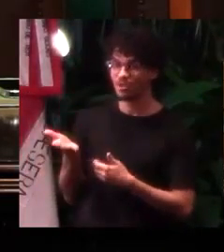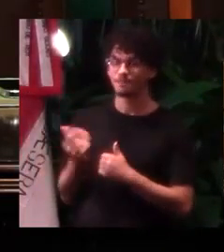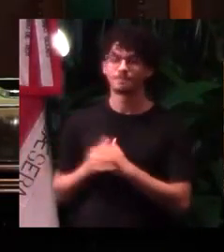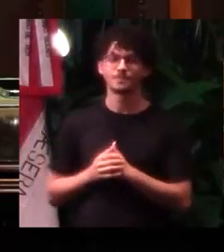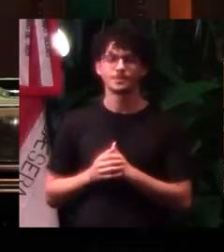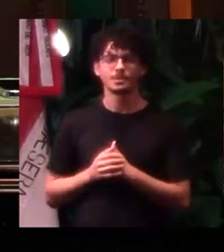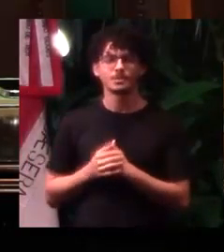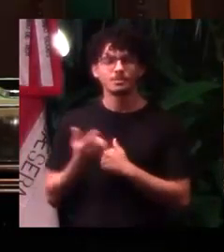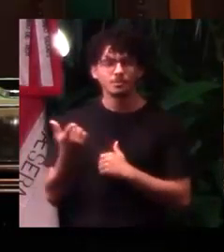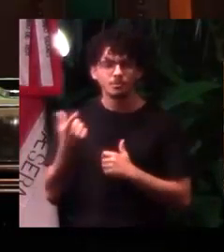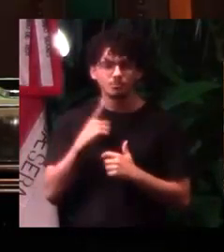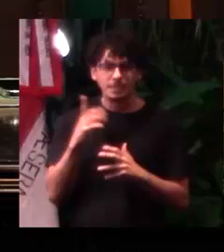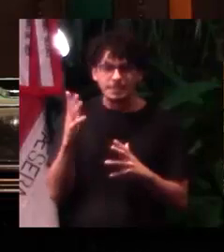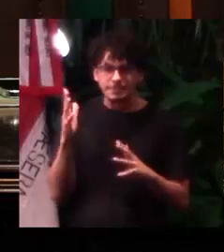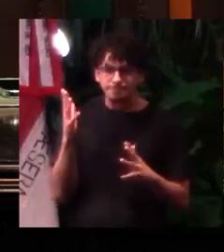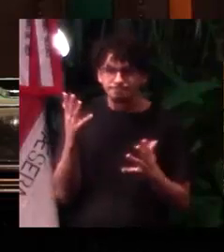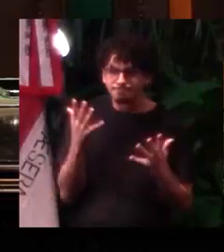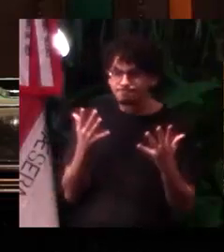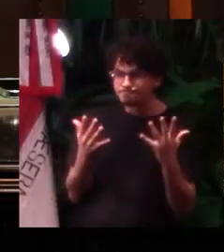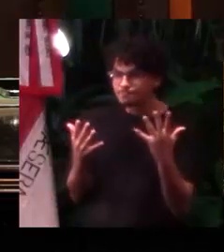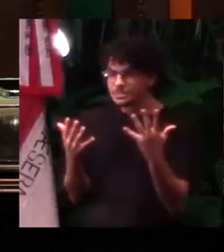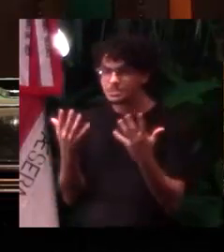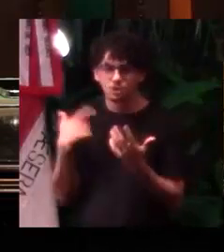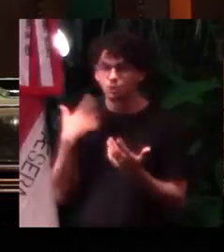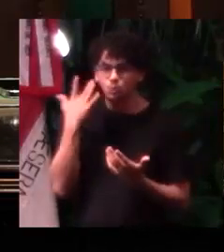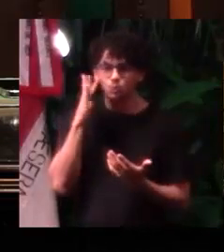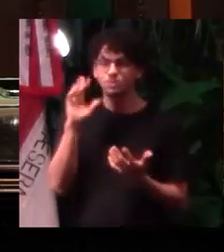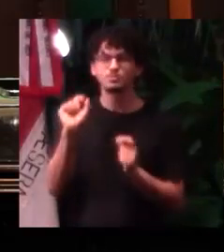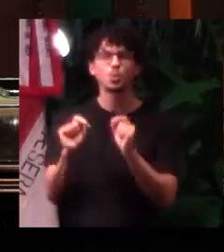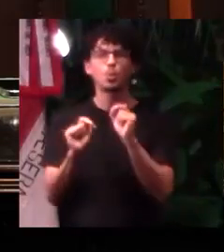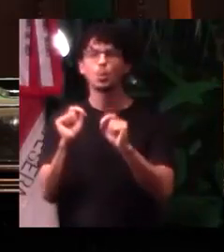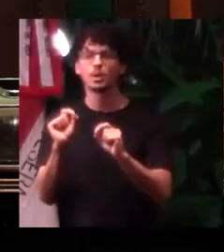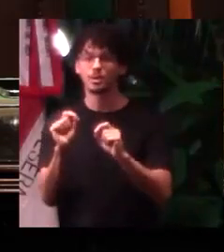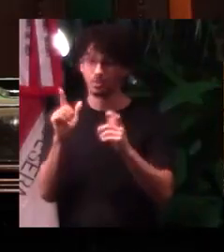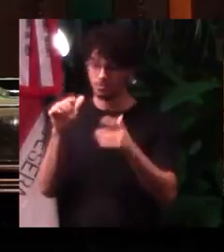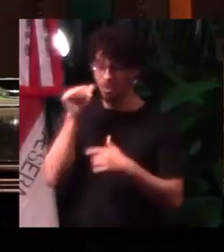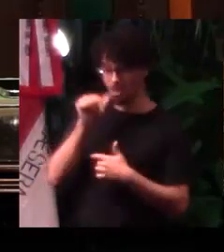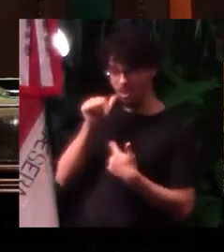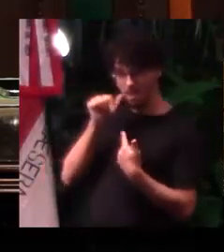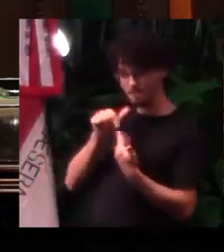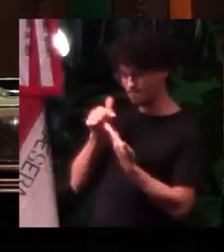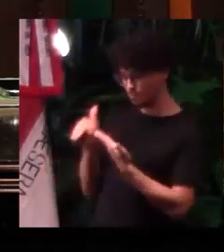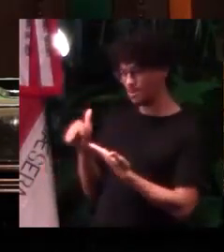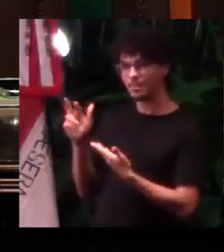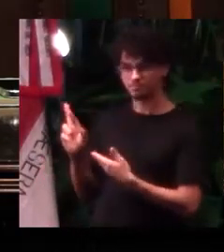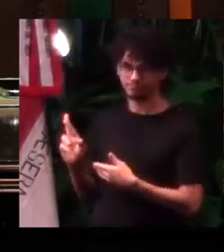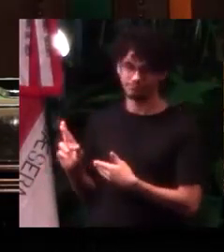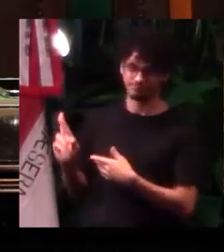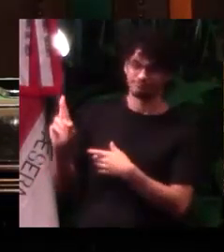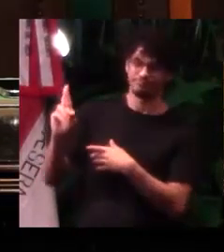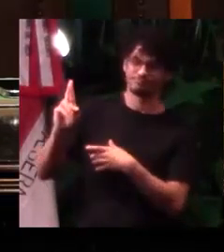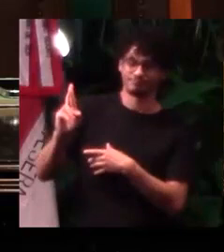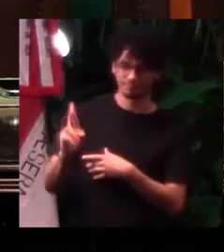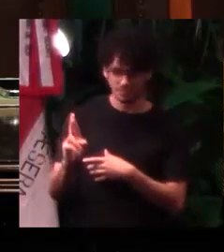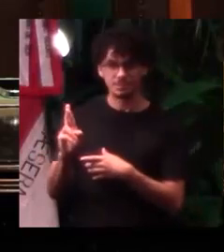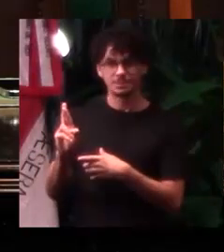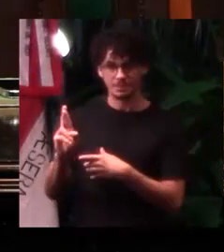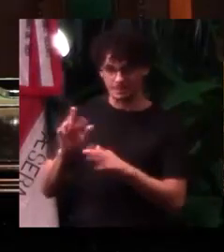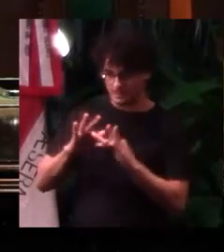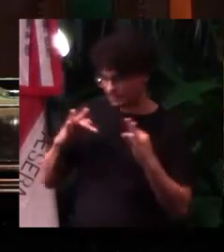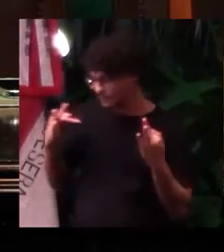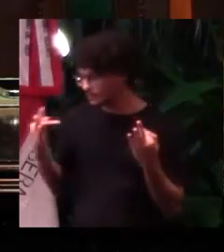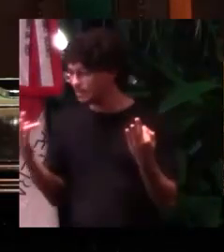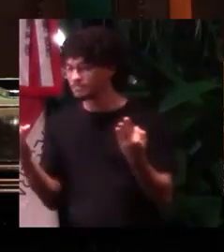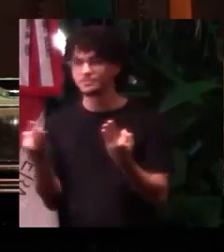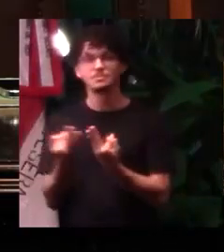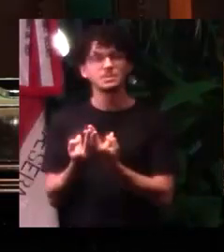E há esse mistério, a mulher que era a regente da família, isso é descrito no texto, né?